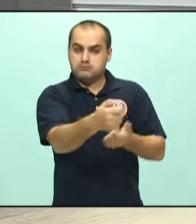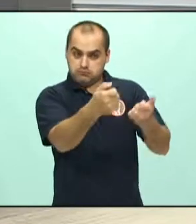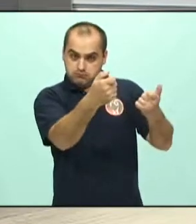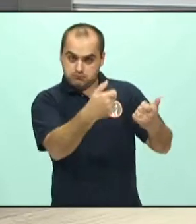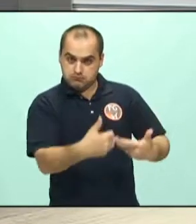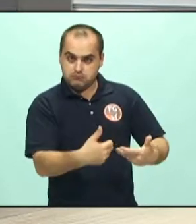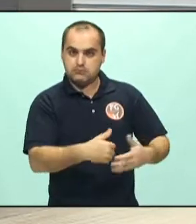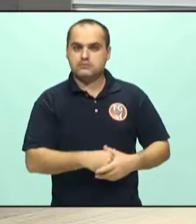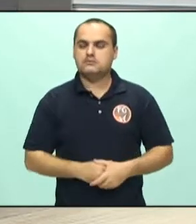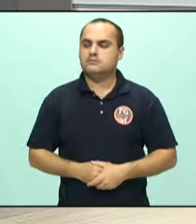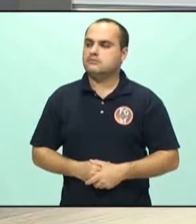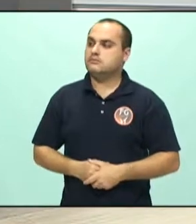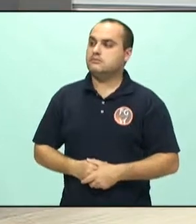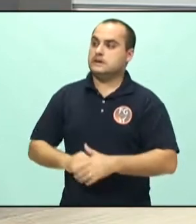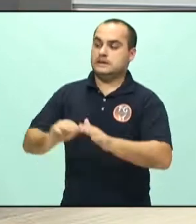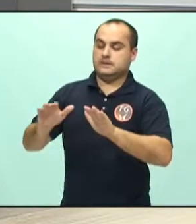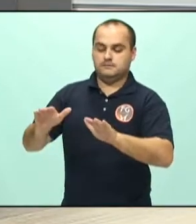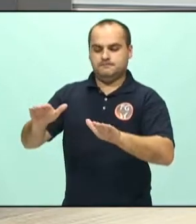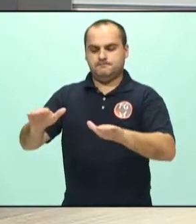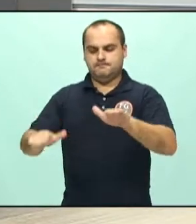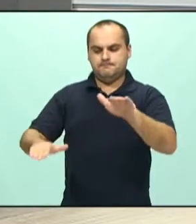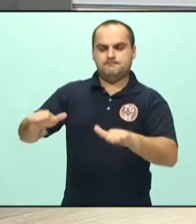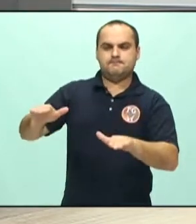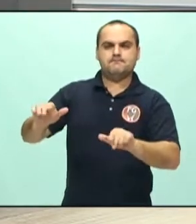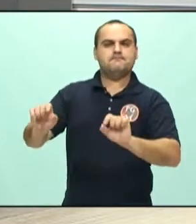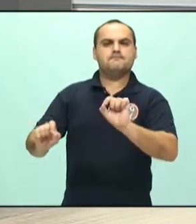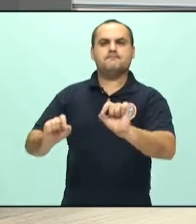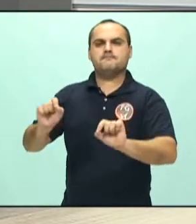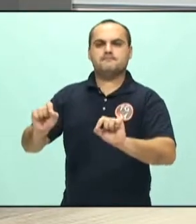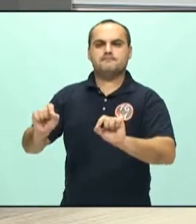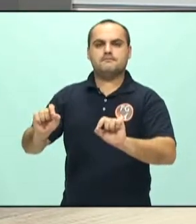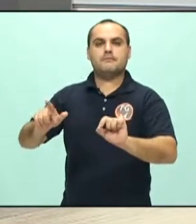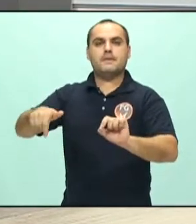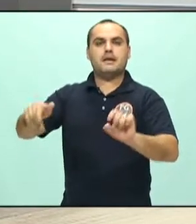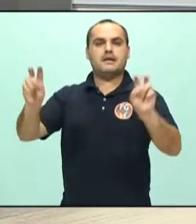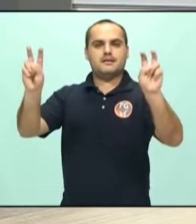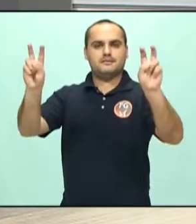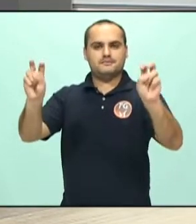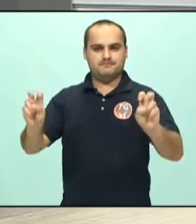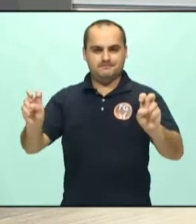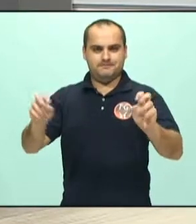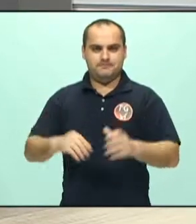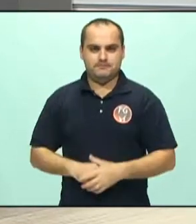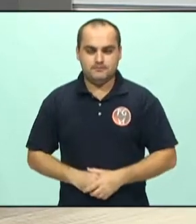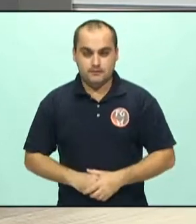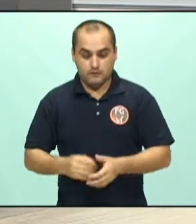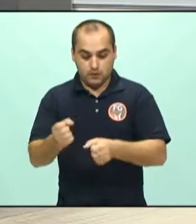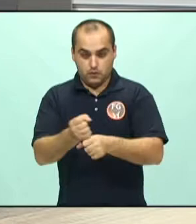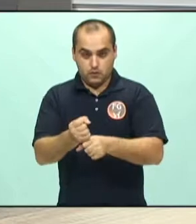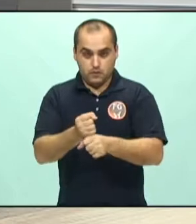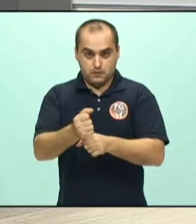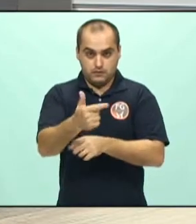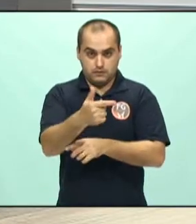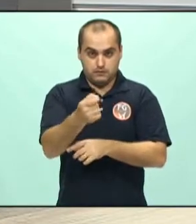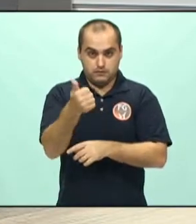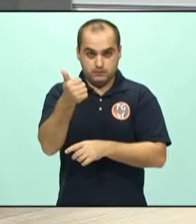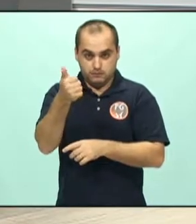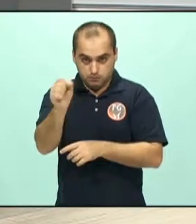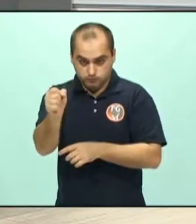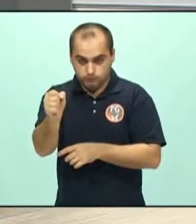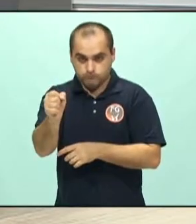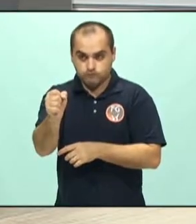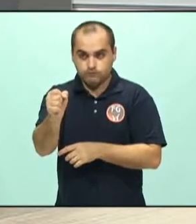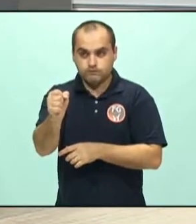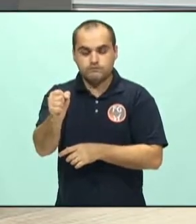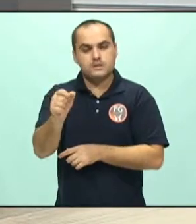grande diferença está digamos que, na temática. Em 2018, a gente se voltou